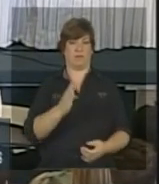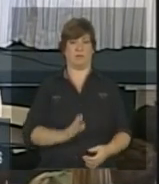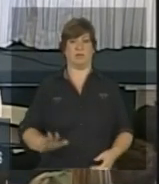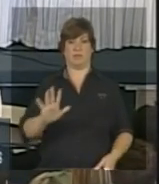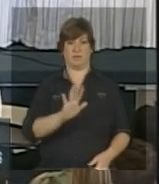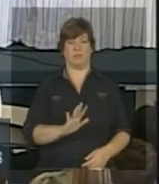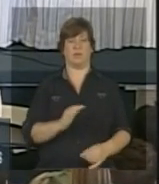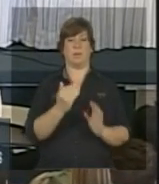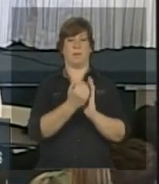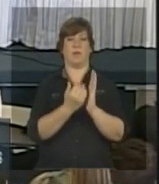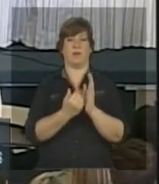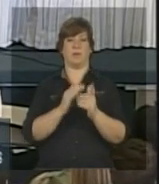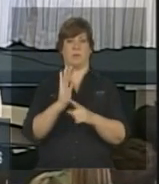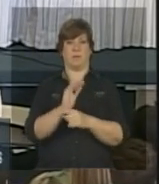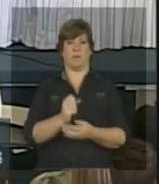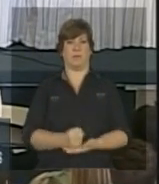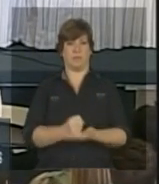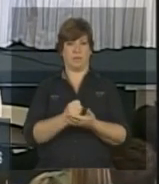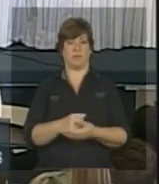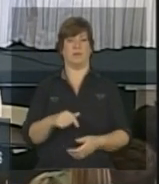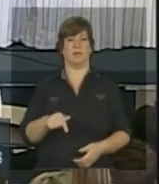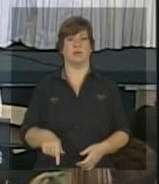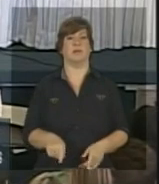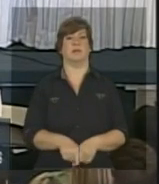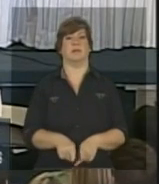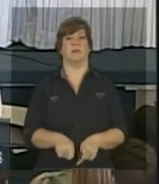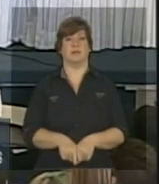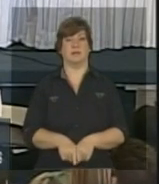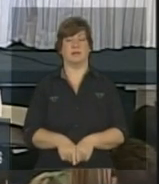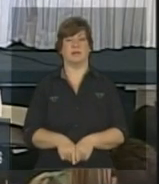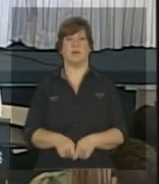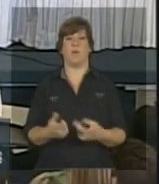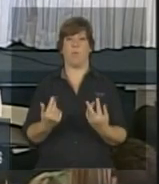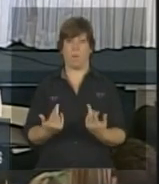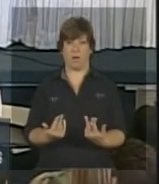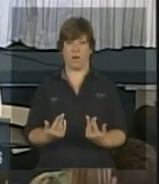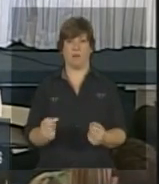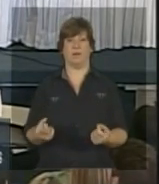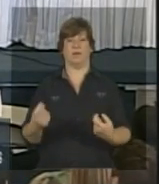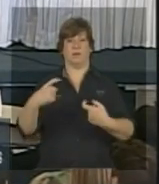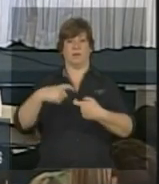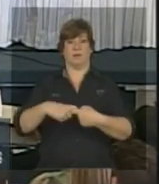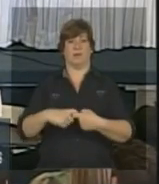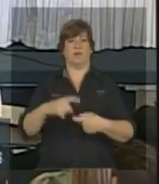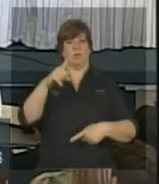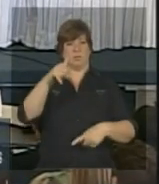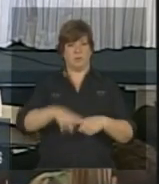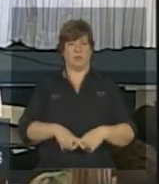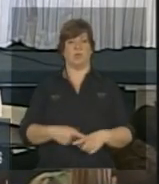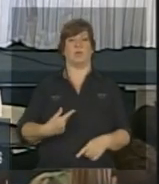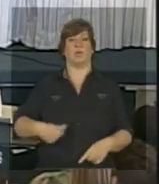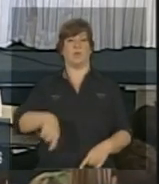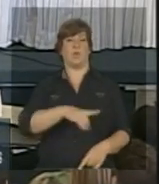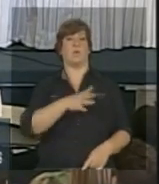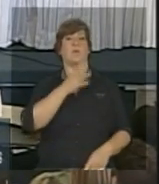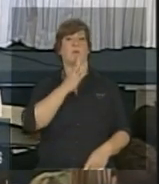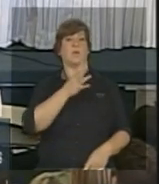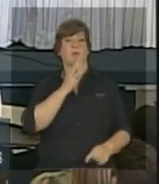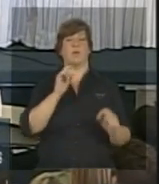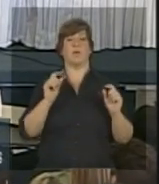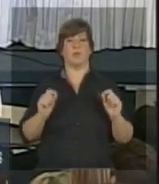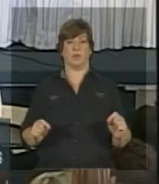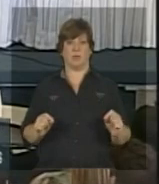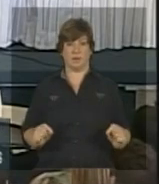Programas de Proteção a Vítimas e Testemunhas Ameaçadas, igualmente, parceria total e nosso reconhecimento